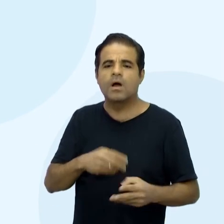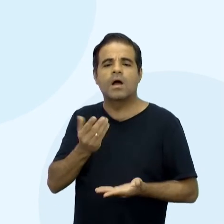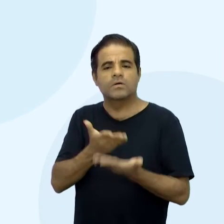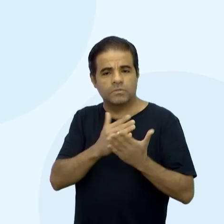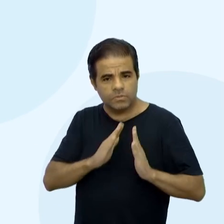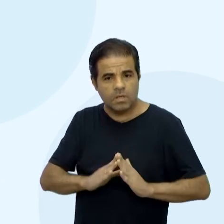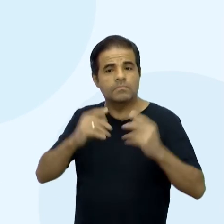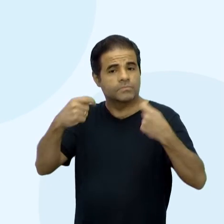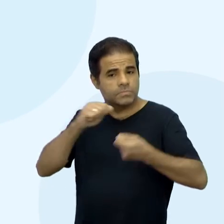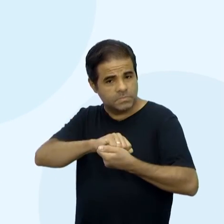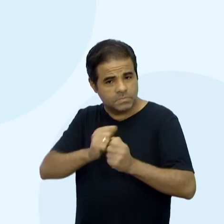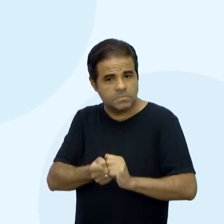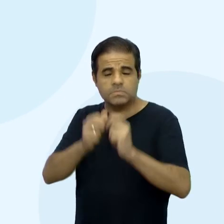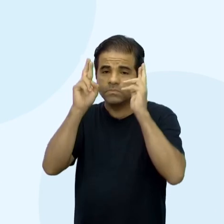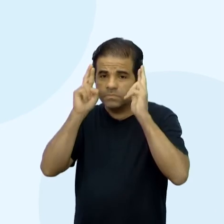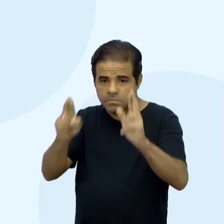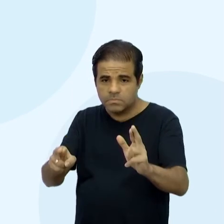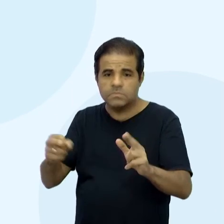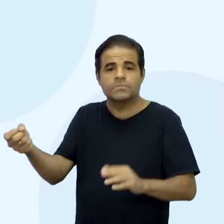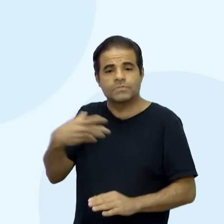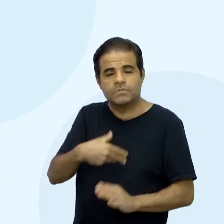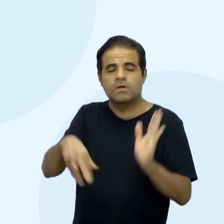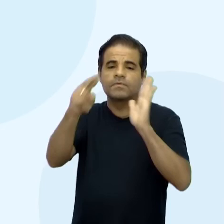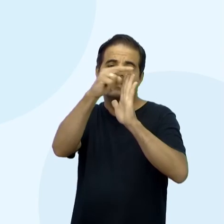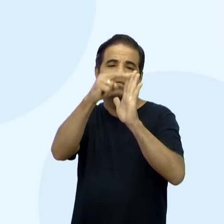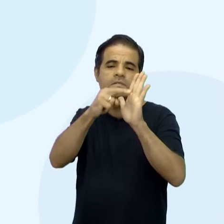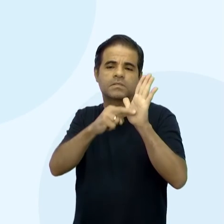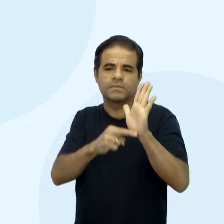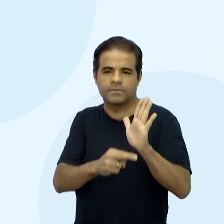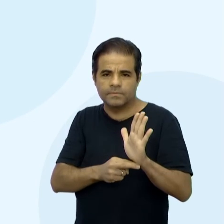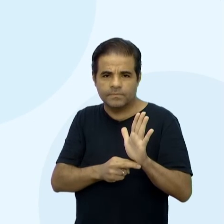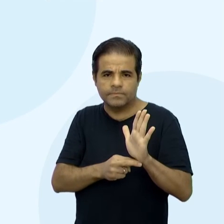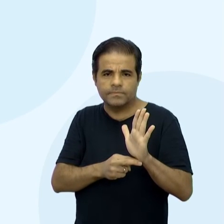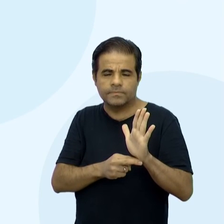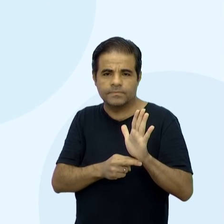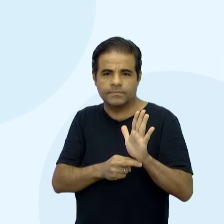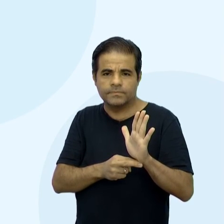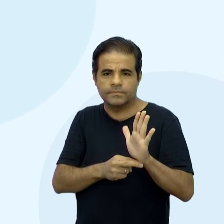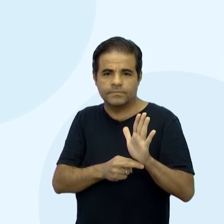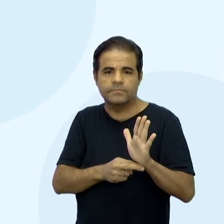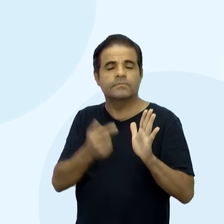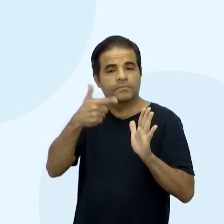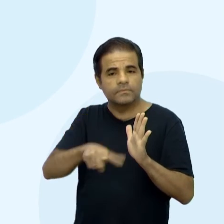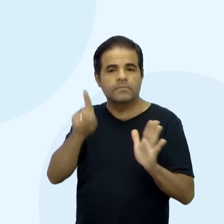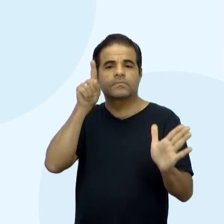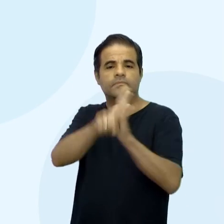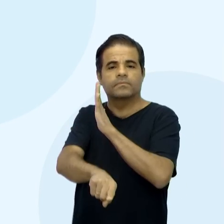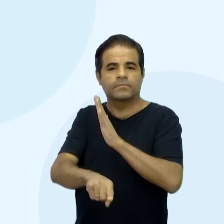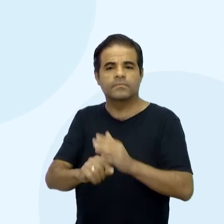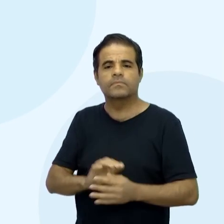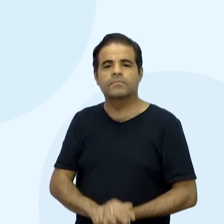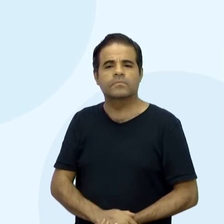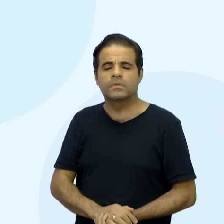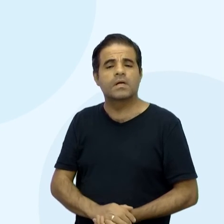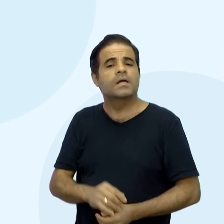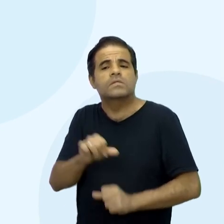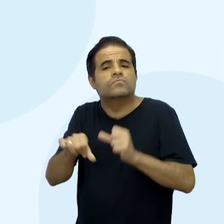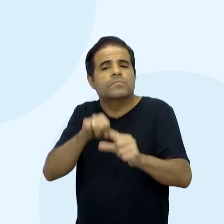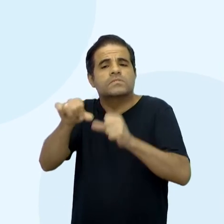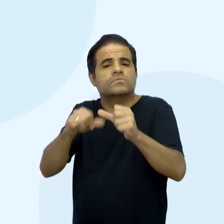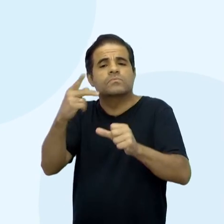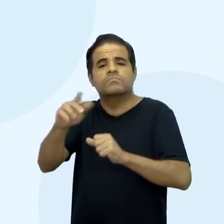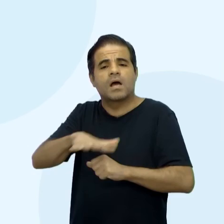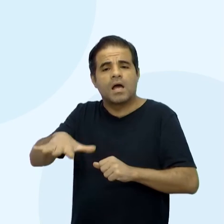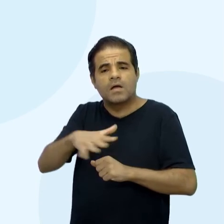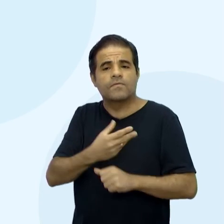que se adaptar respeitando as novas regras. Próxima pergunta: como foi a